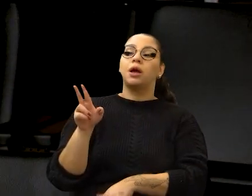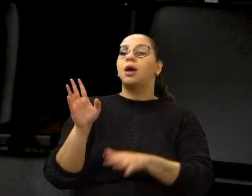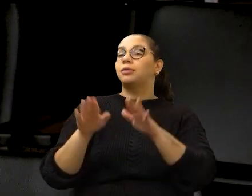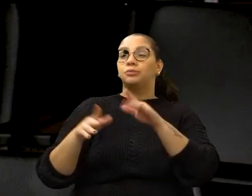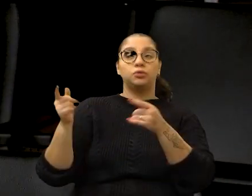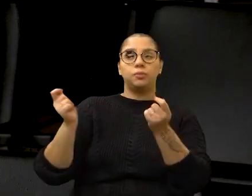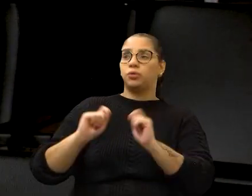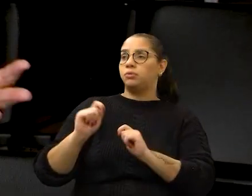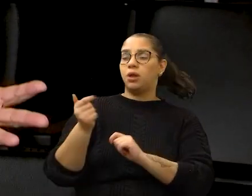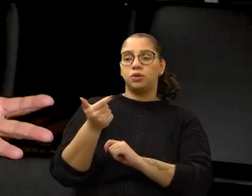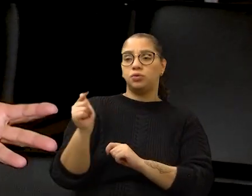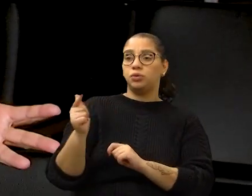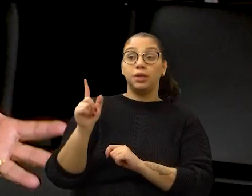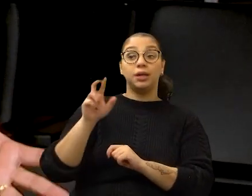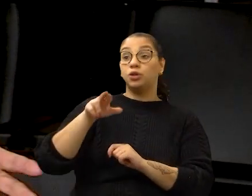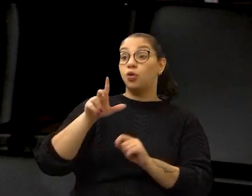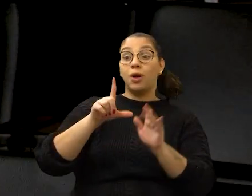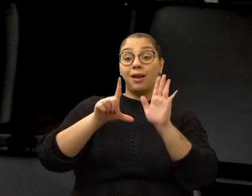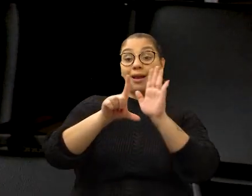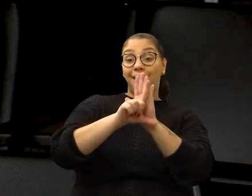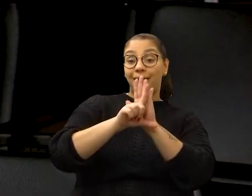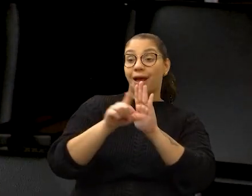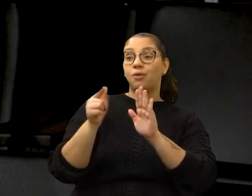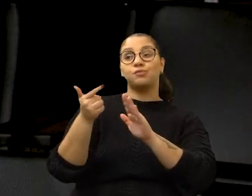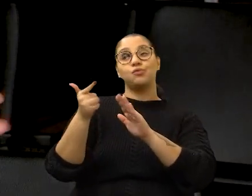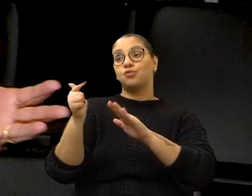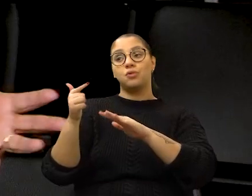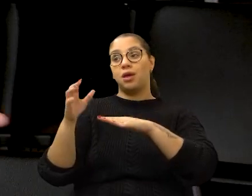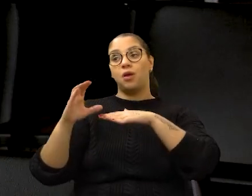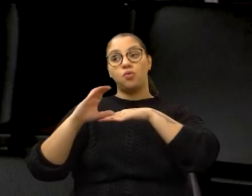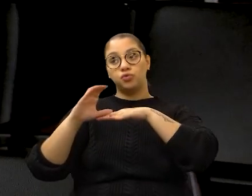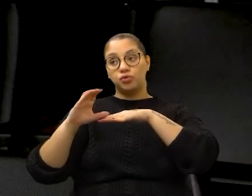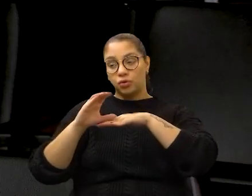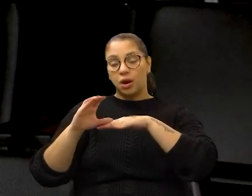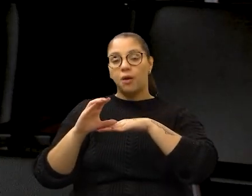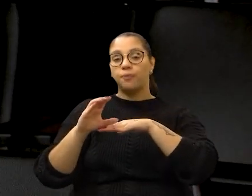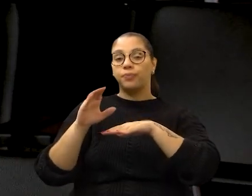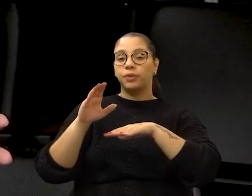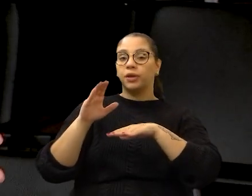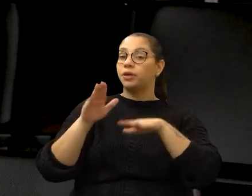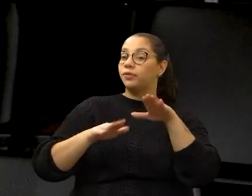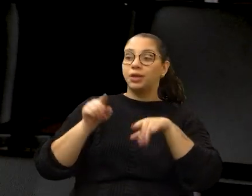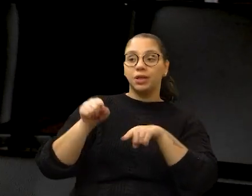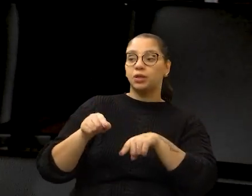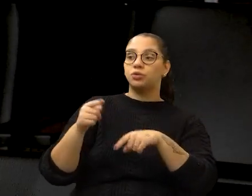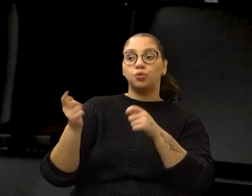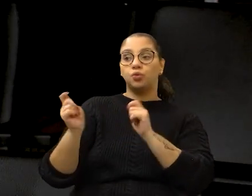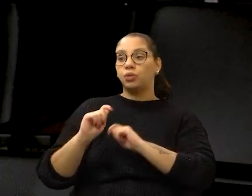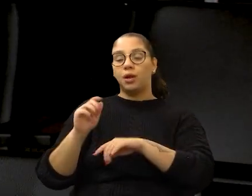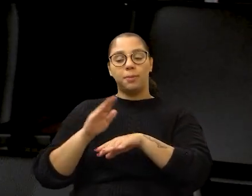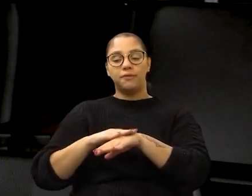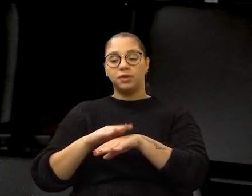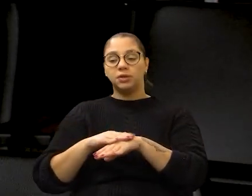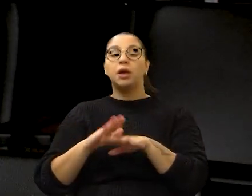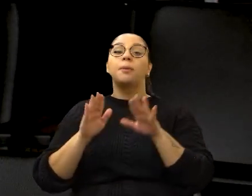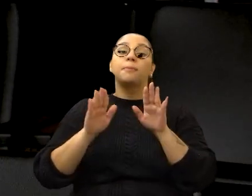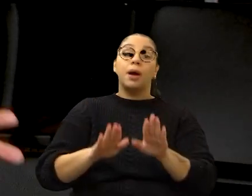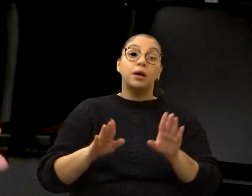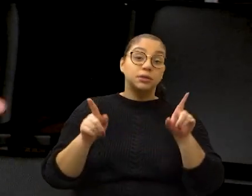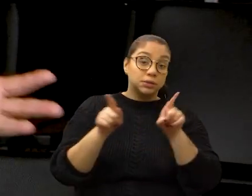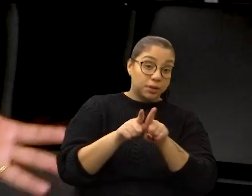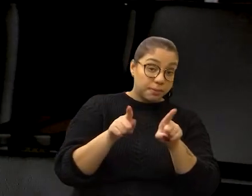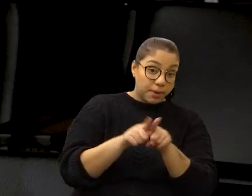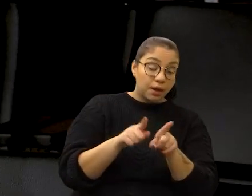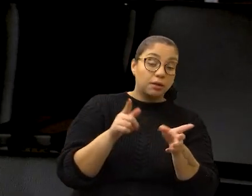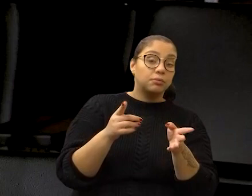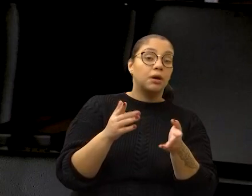de pedir isso, não é legal, não é constitucional, ou não é. A gente acha que isso não é viável, né? Sim. Mas